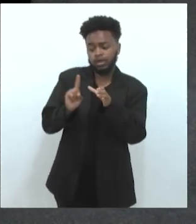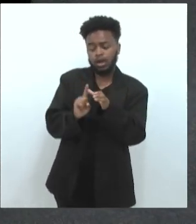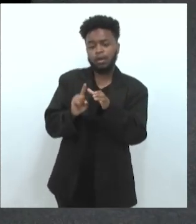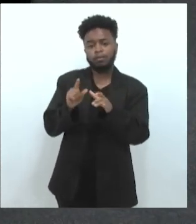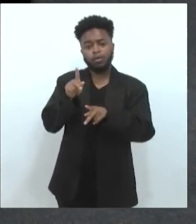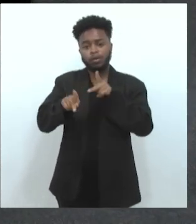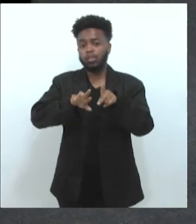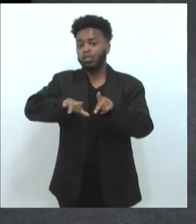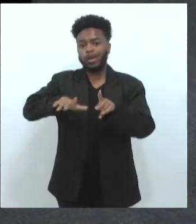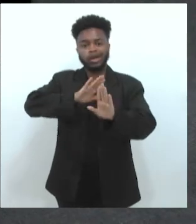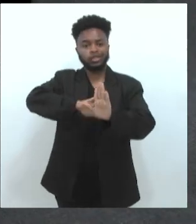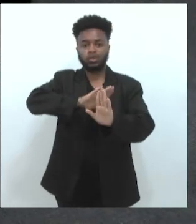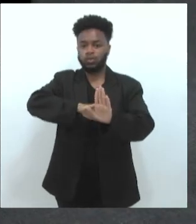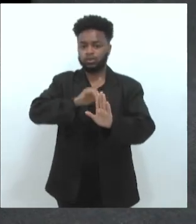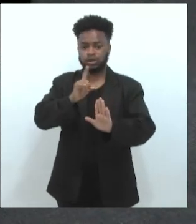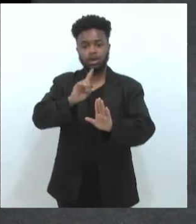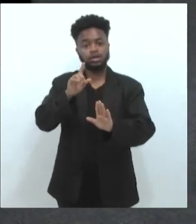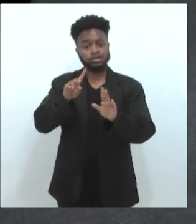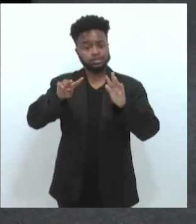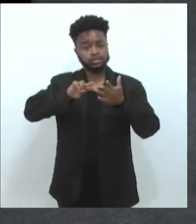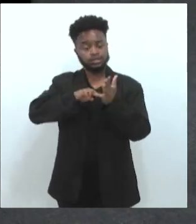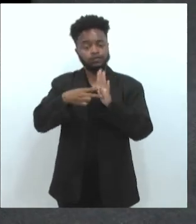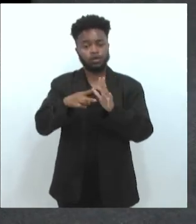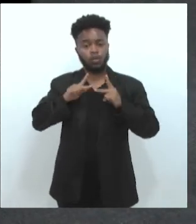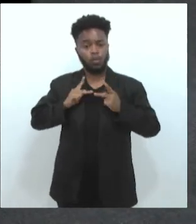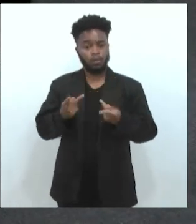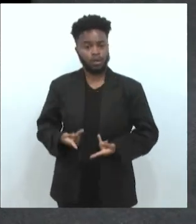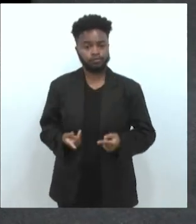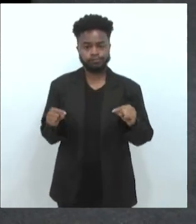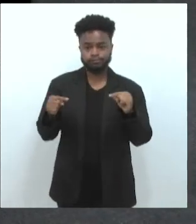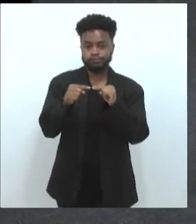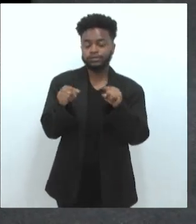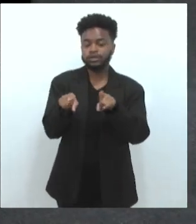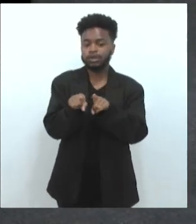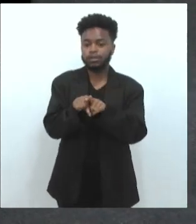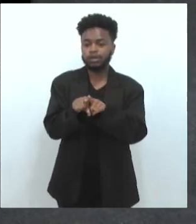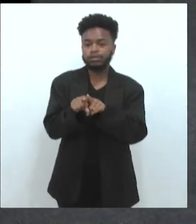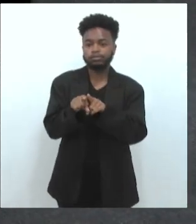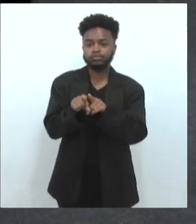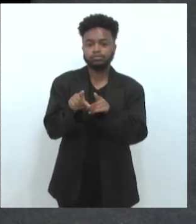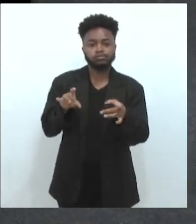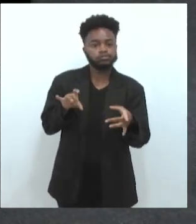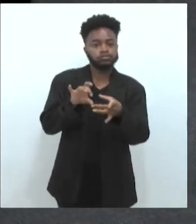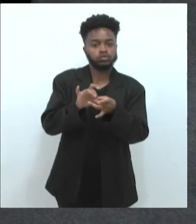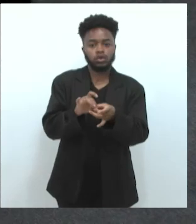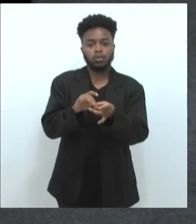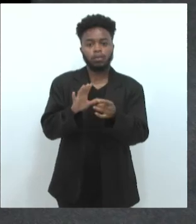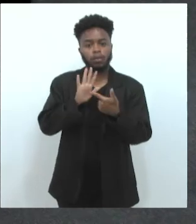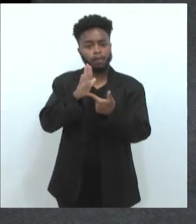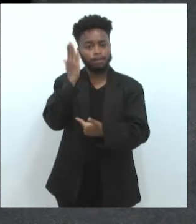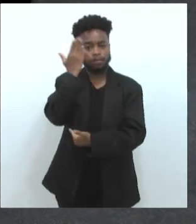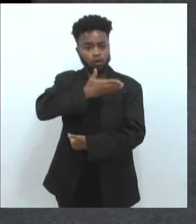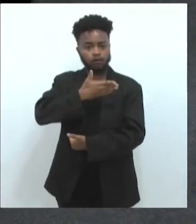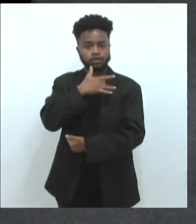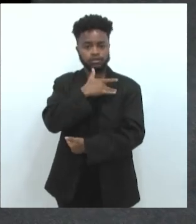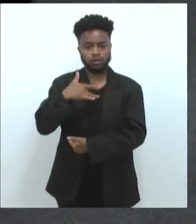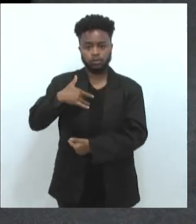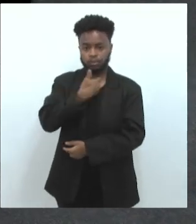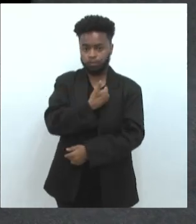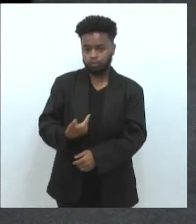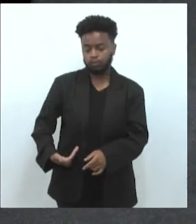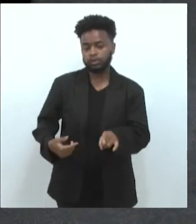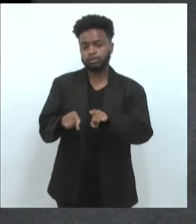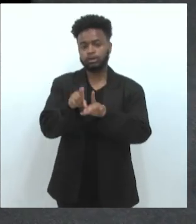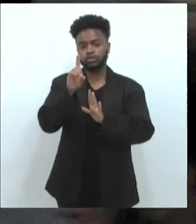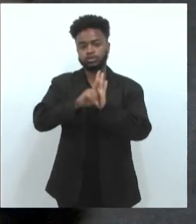ideológica, é uma questão humanitária e também baseada em evidências de saúde pública e direitos